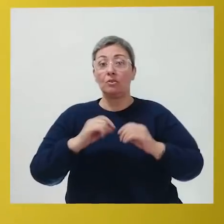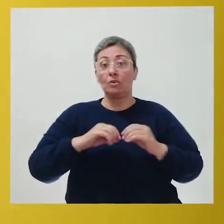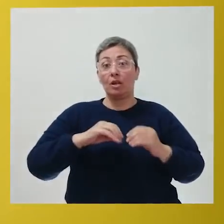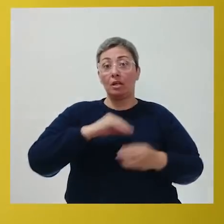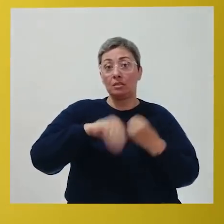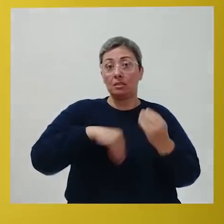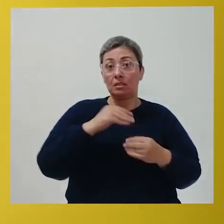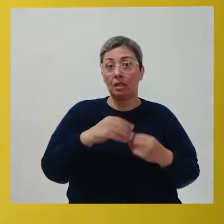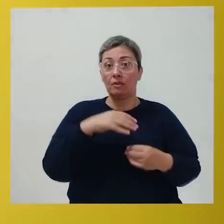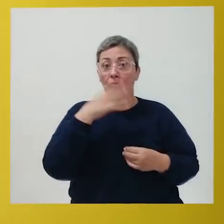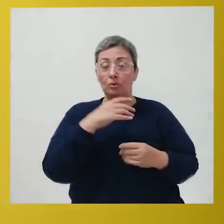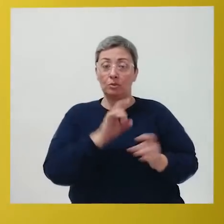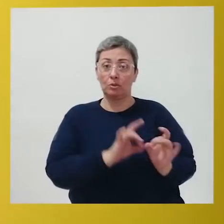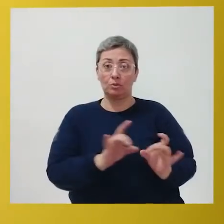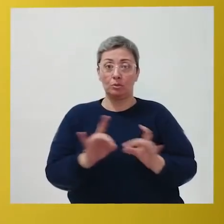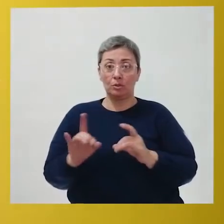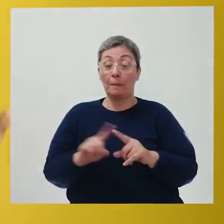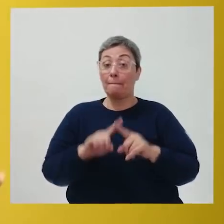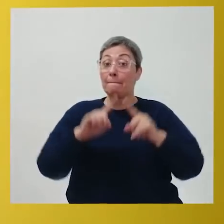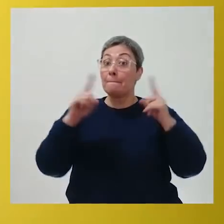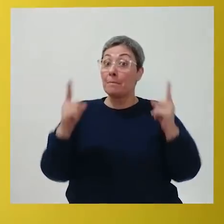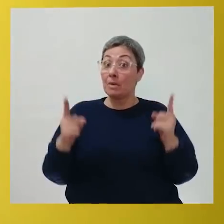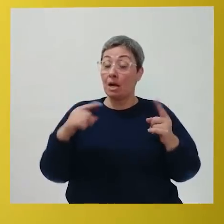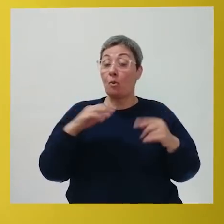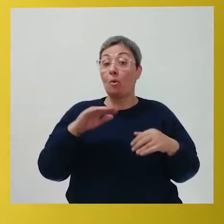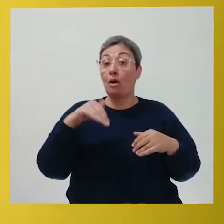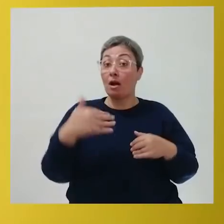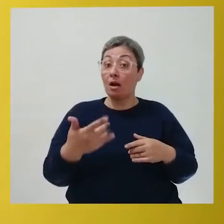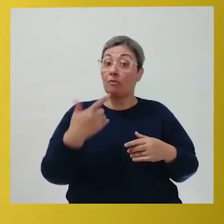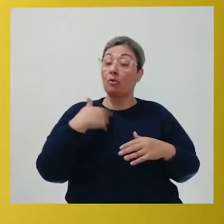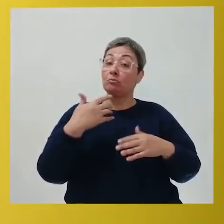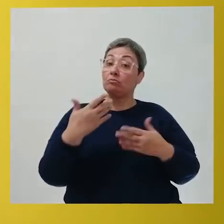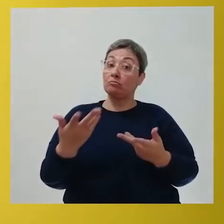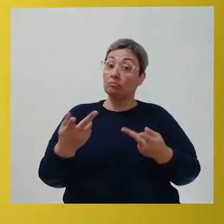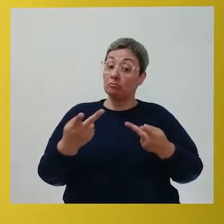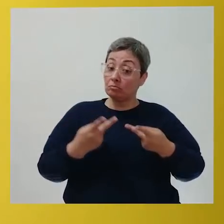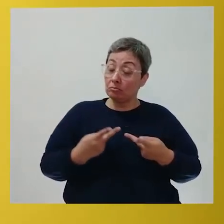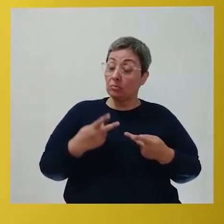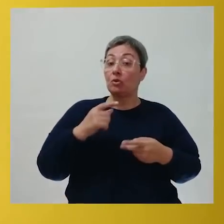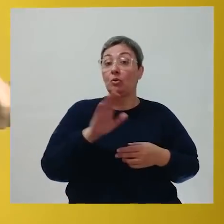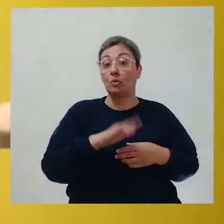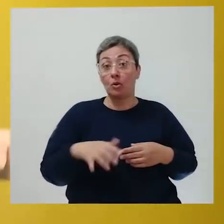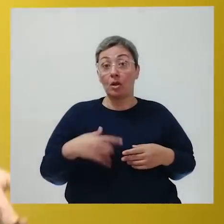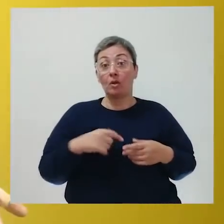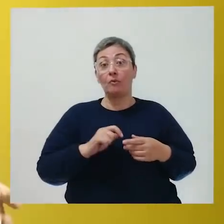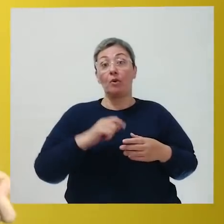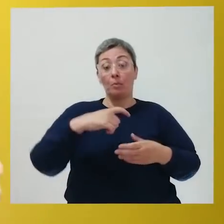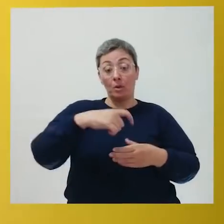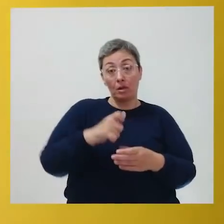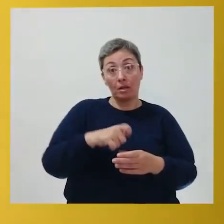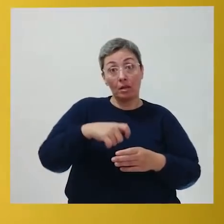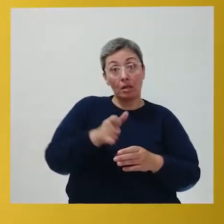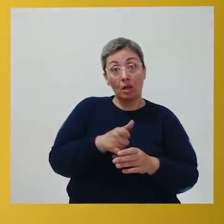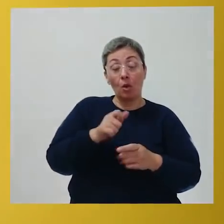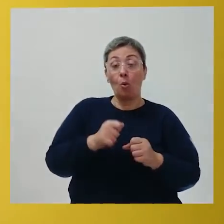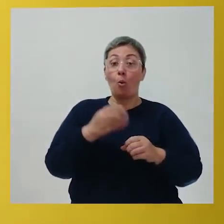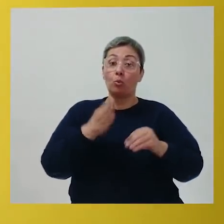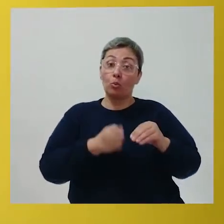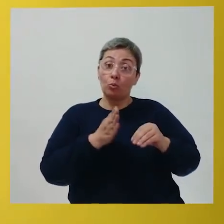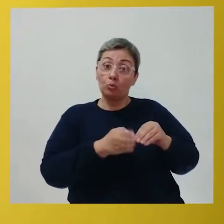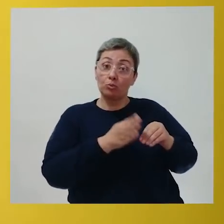de frutas todos os dias, mas quando eu for fazer, eu convido essa criança ou para descascar um alimento, ou